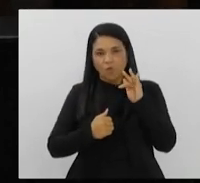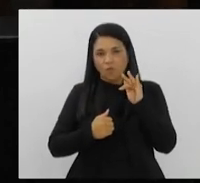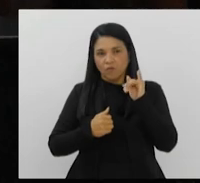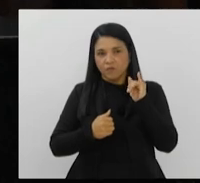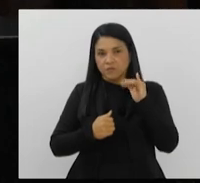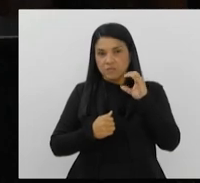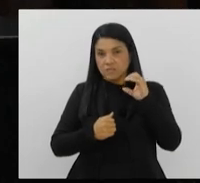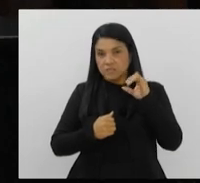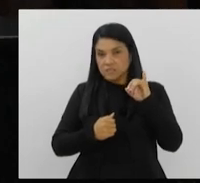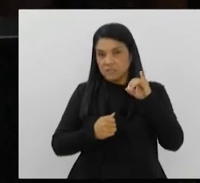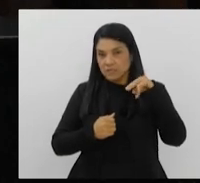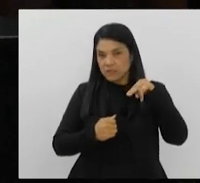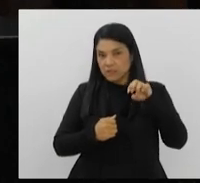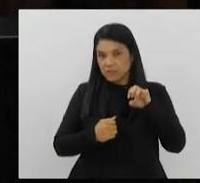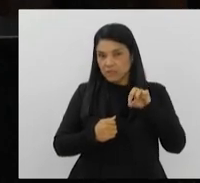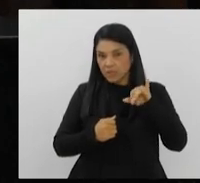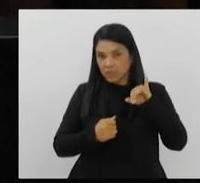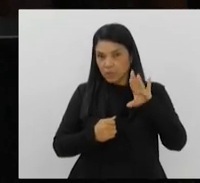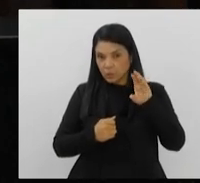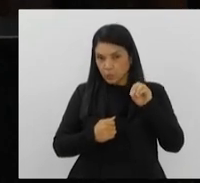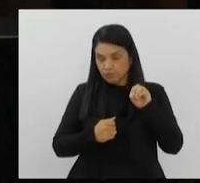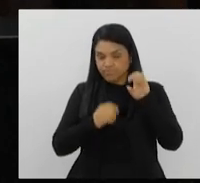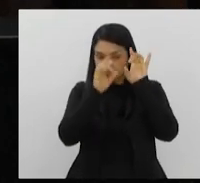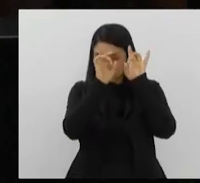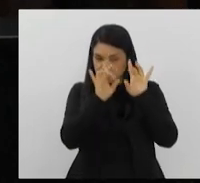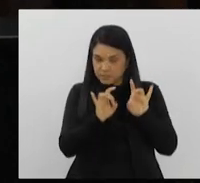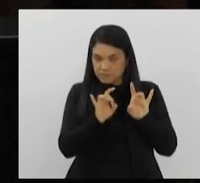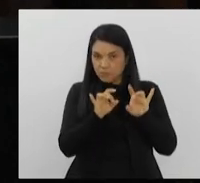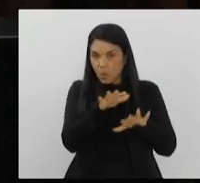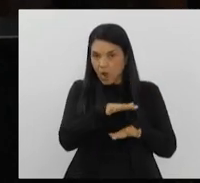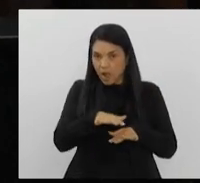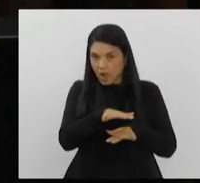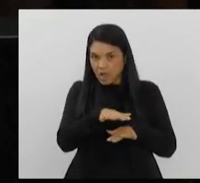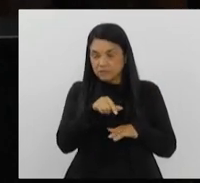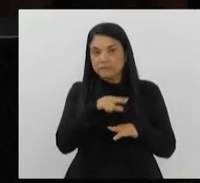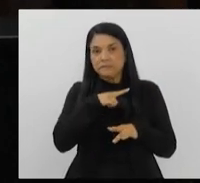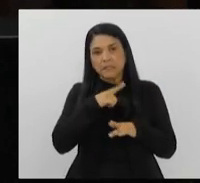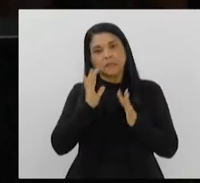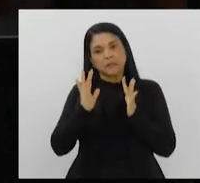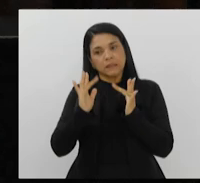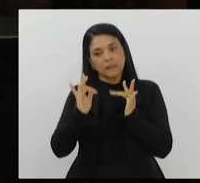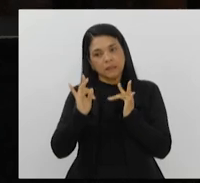do conhecimento, tem a namorada do ex-secretário,